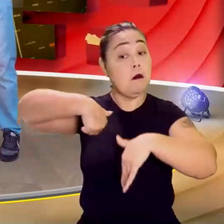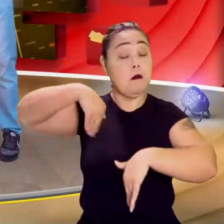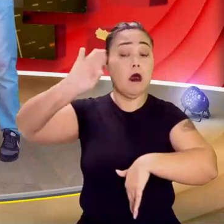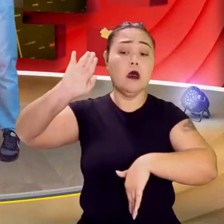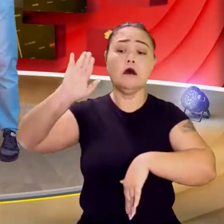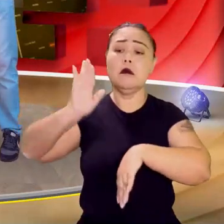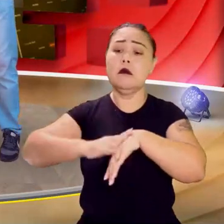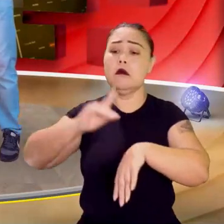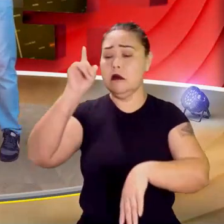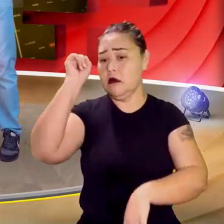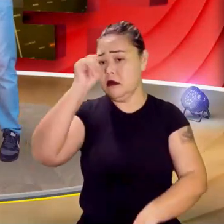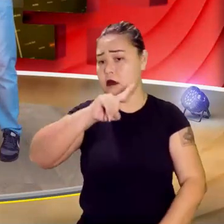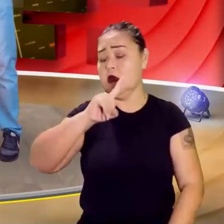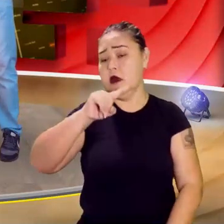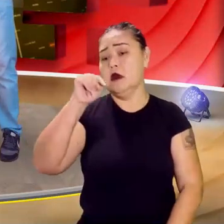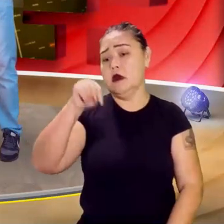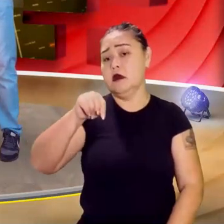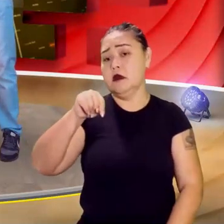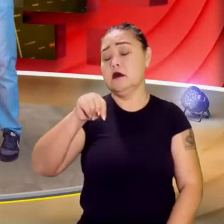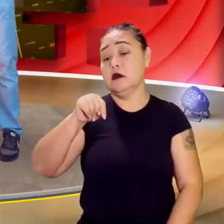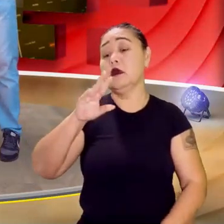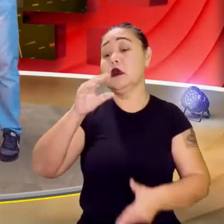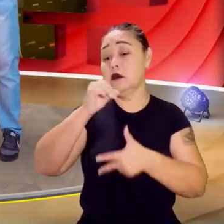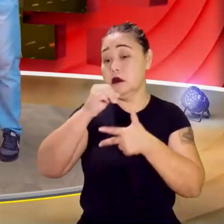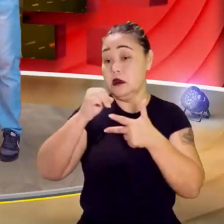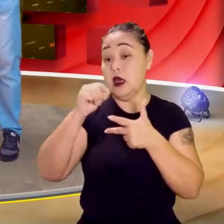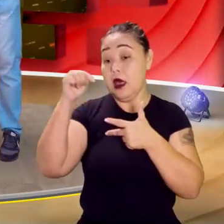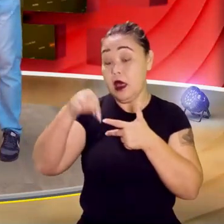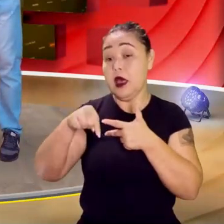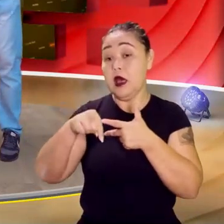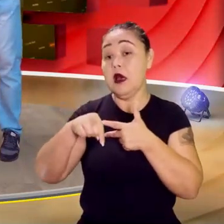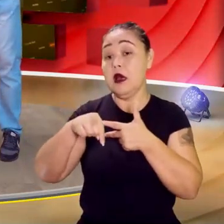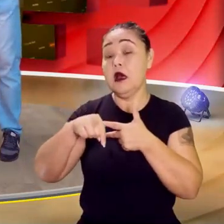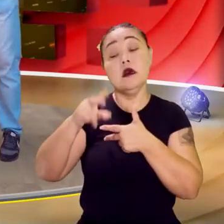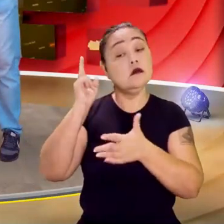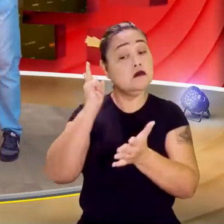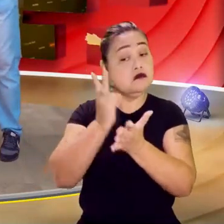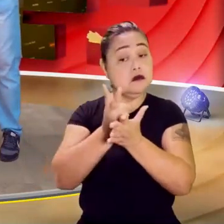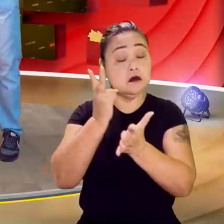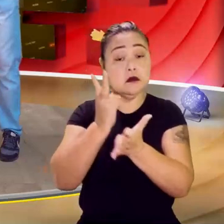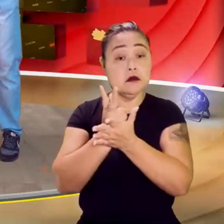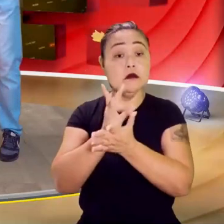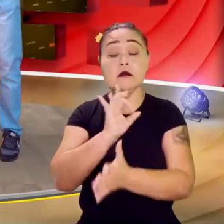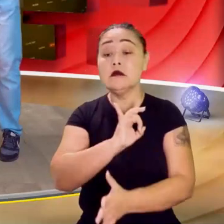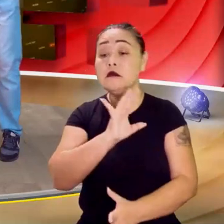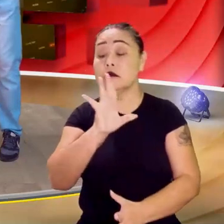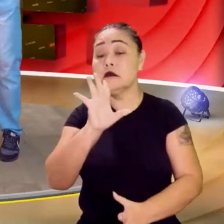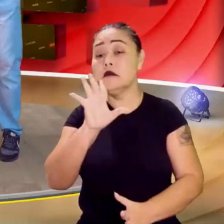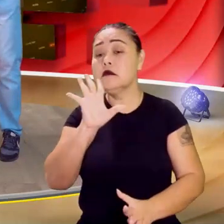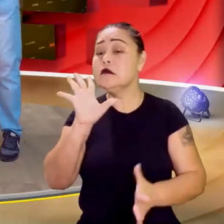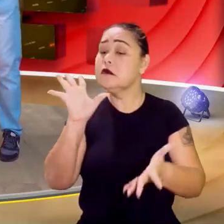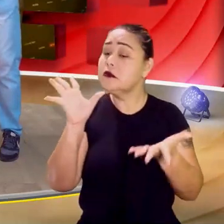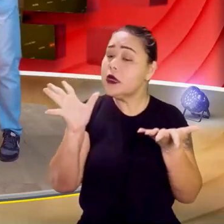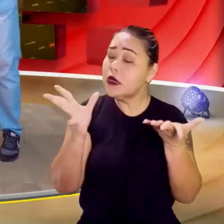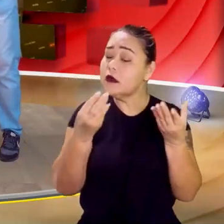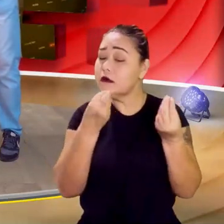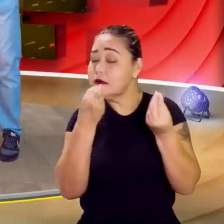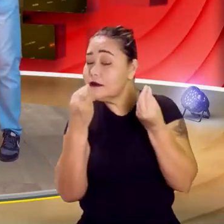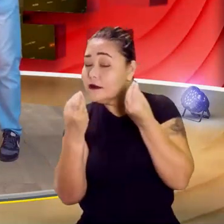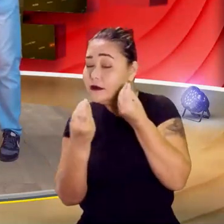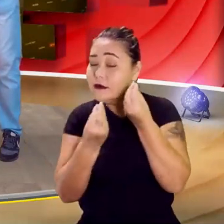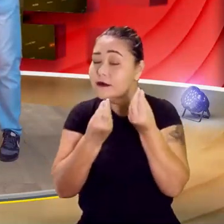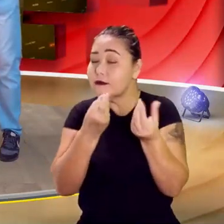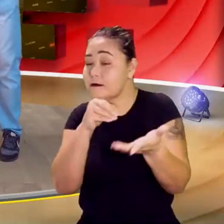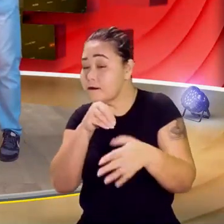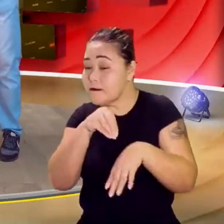avançados, mais difíceis do que os do Enem. Mas é nessa mesma pegada sempre. Só que tem alguns macetes legais